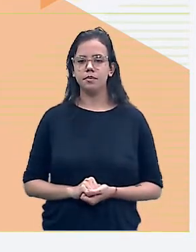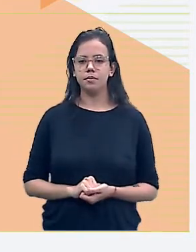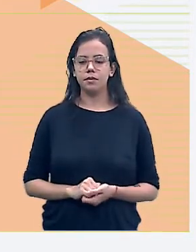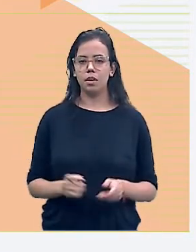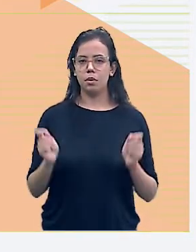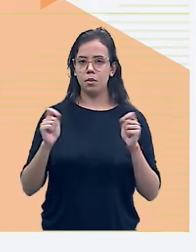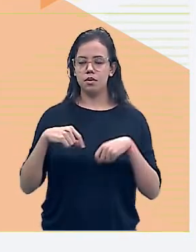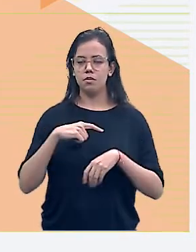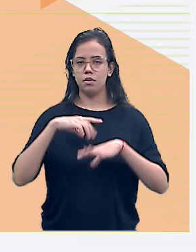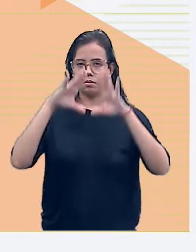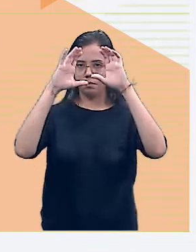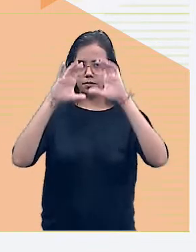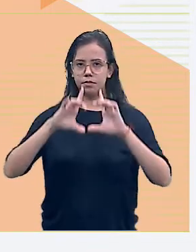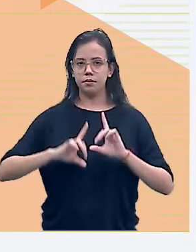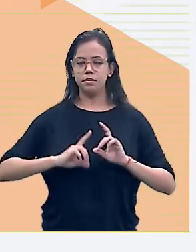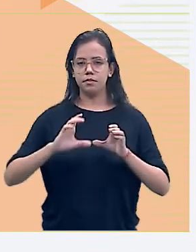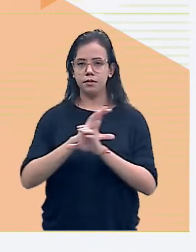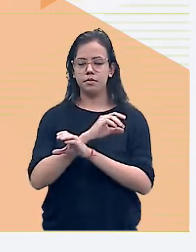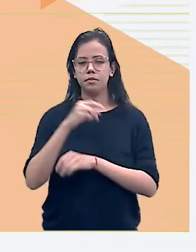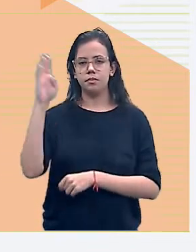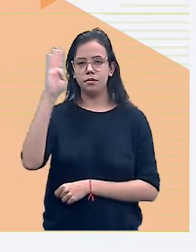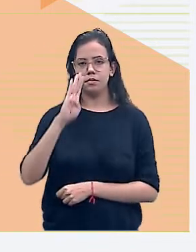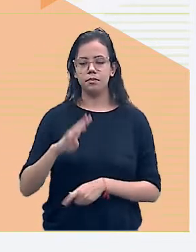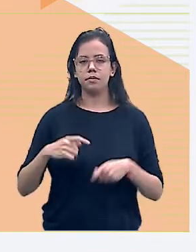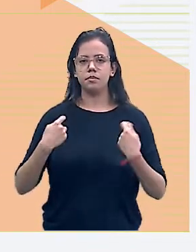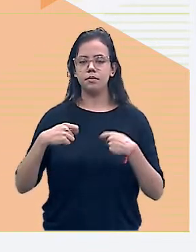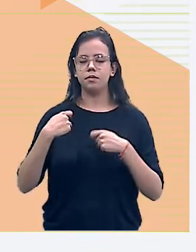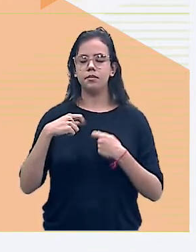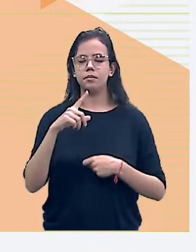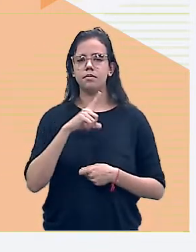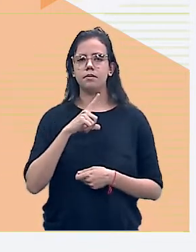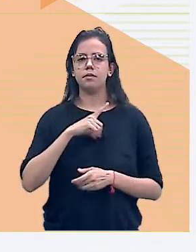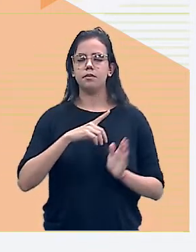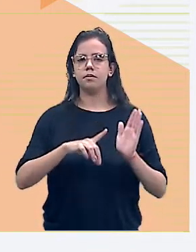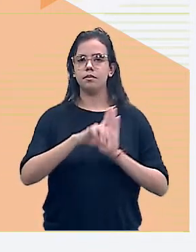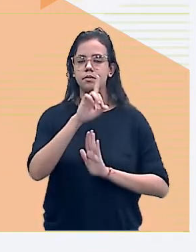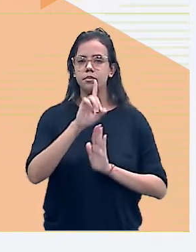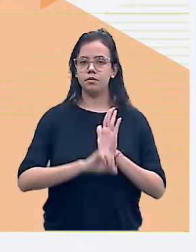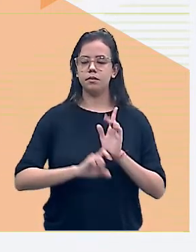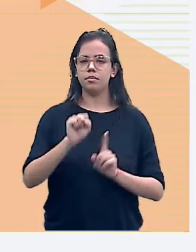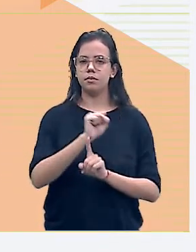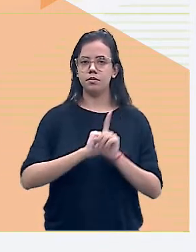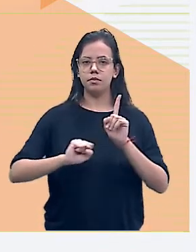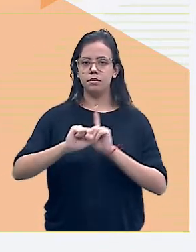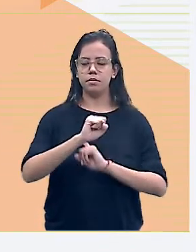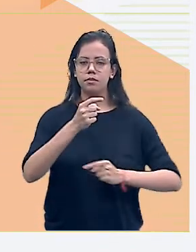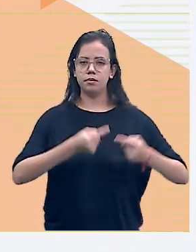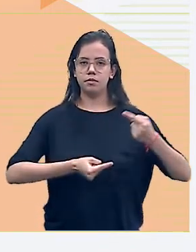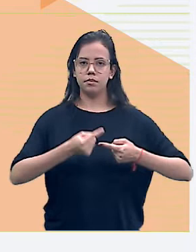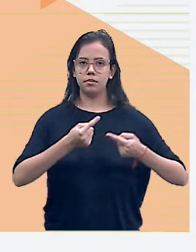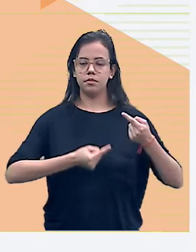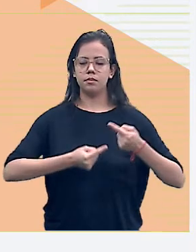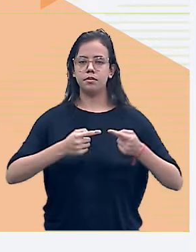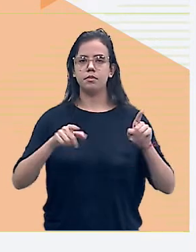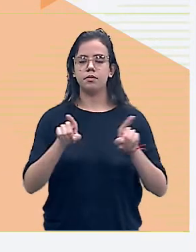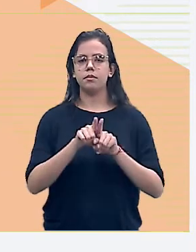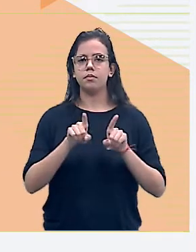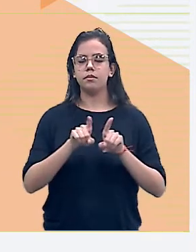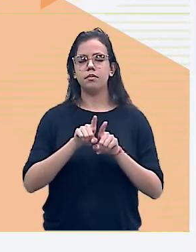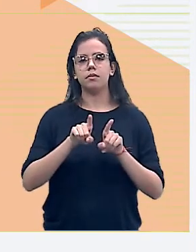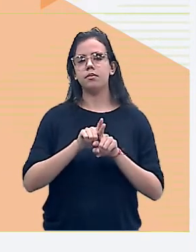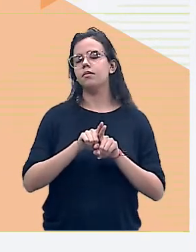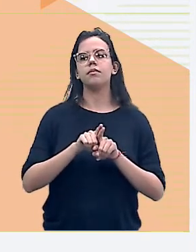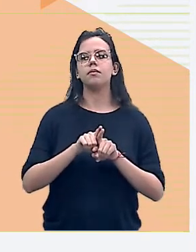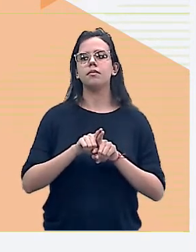que haja uma cidadania completa no Brasil é necessário a coexistência dos direitos sociais políticos e civis Professor O que são esses direitos